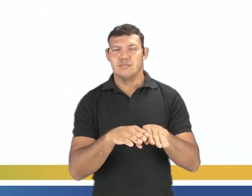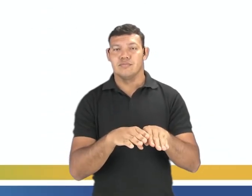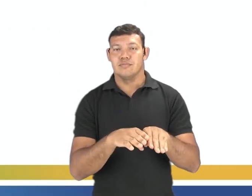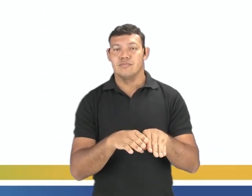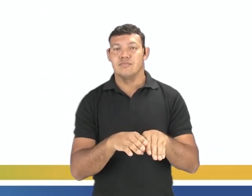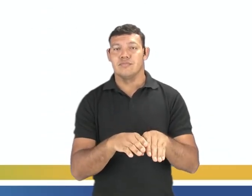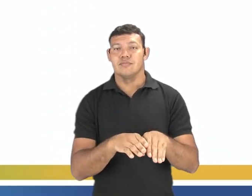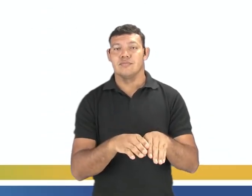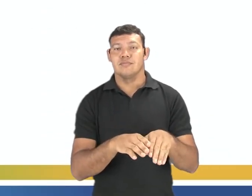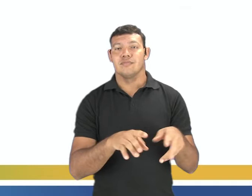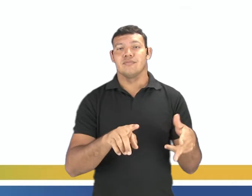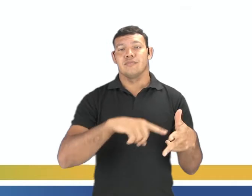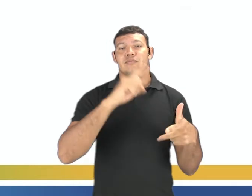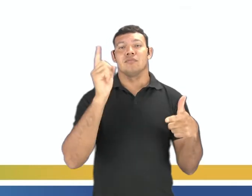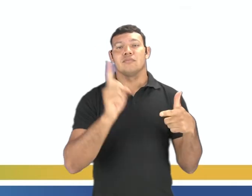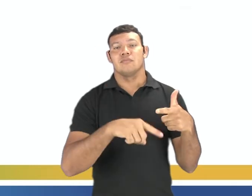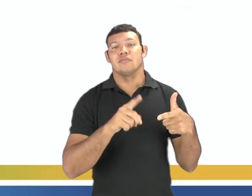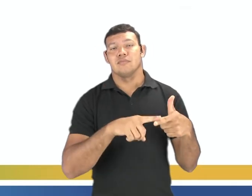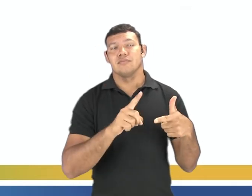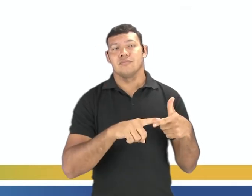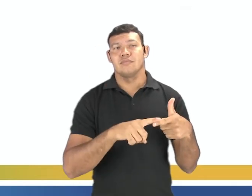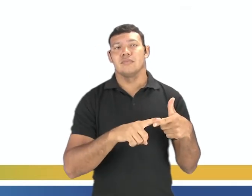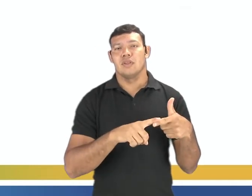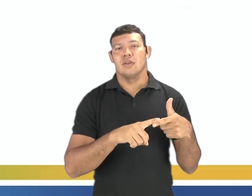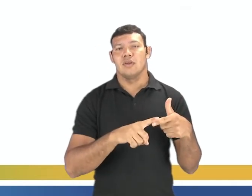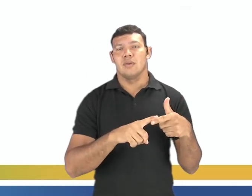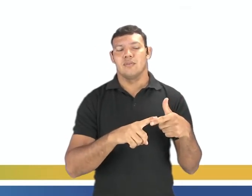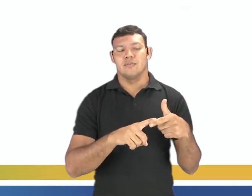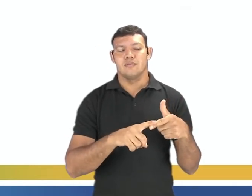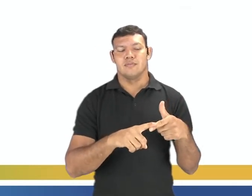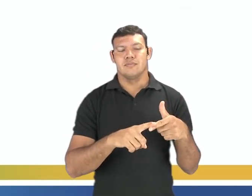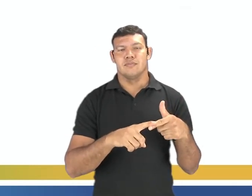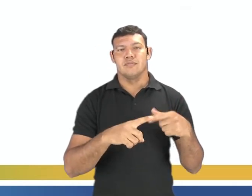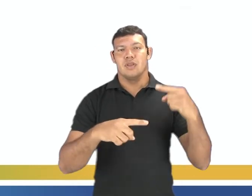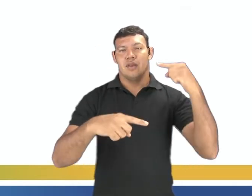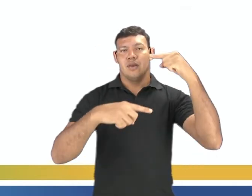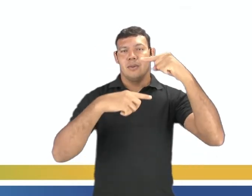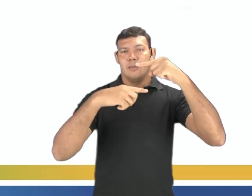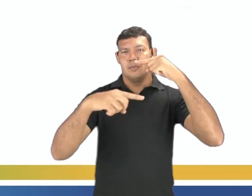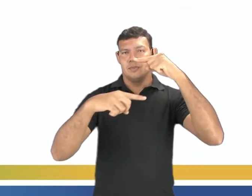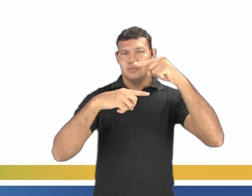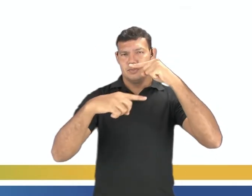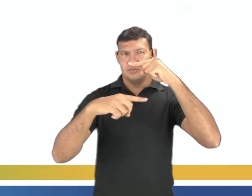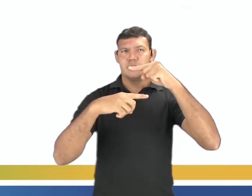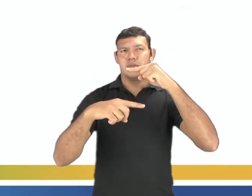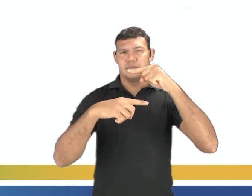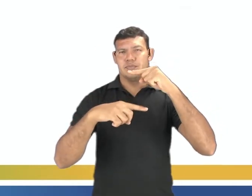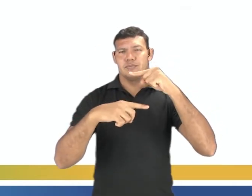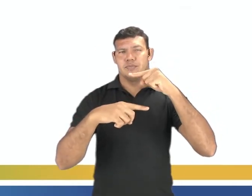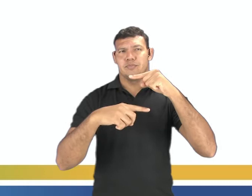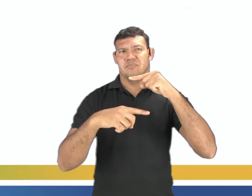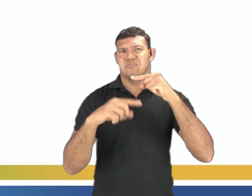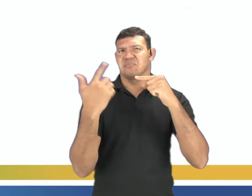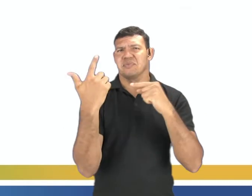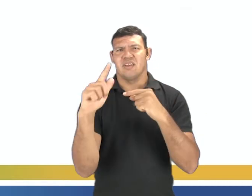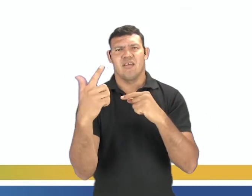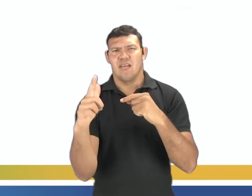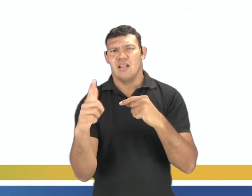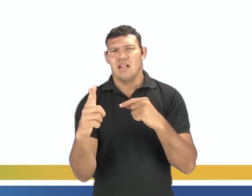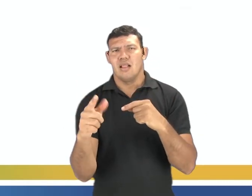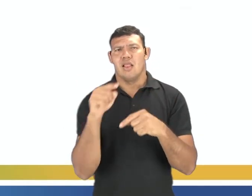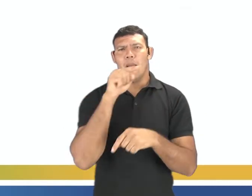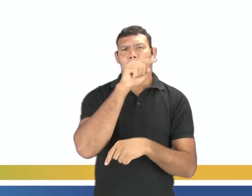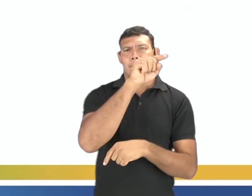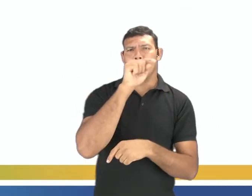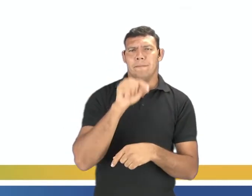também a no caso das paralelas se estão contidos no mesmo pano ou qual planares e não